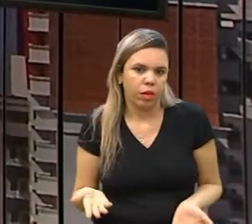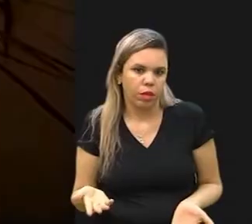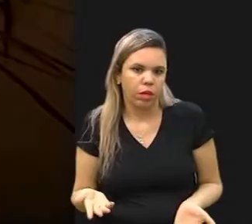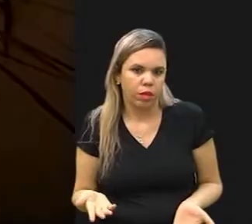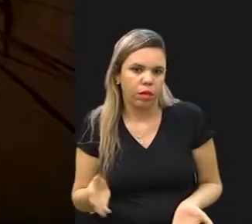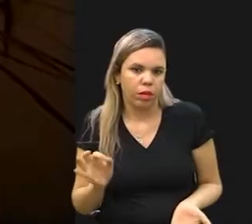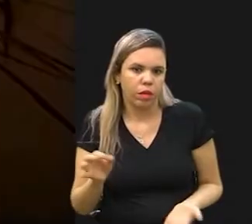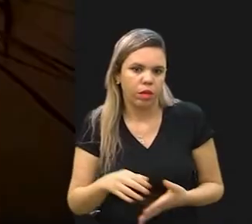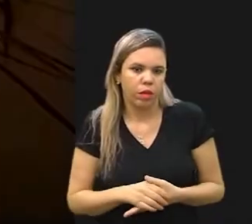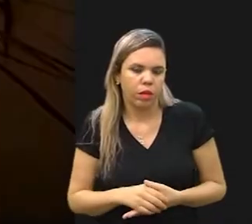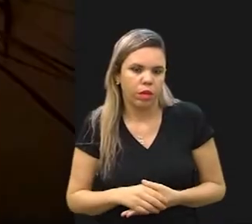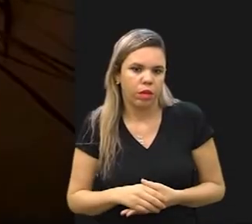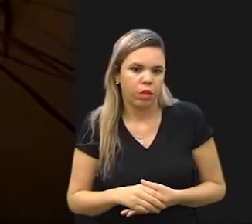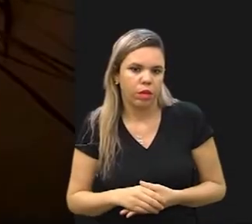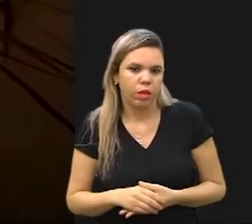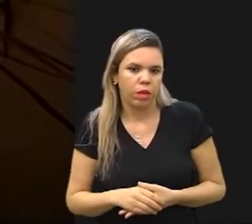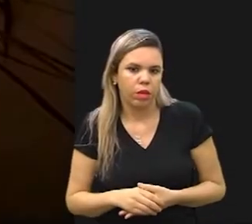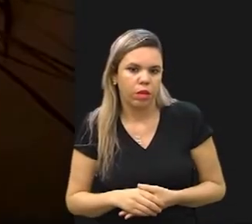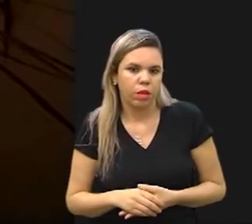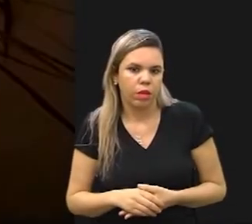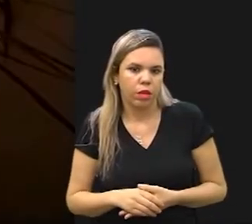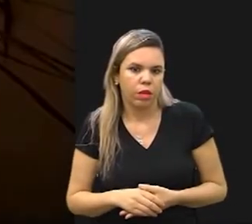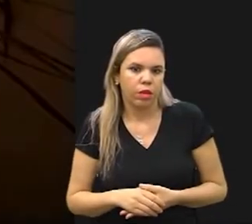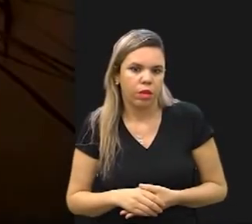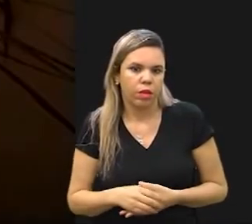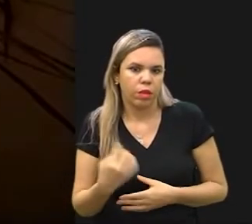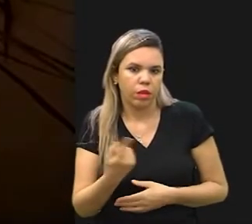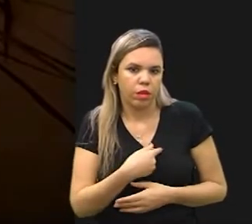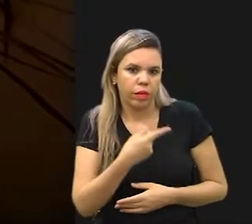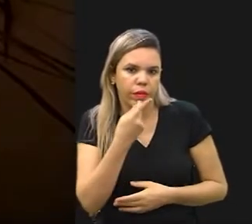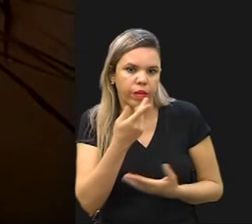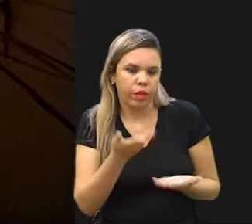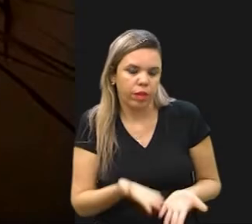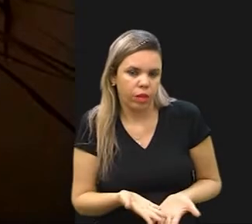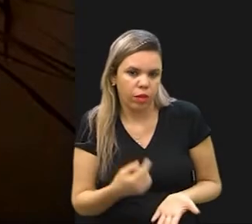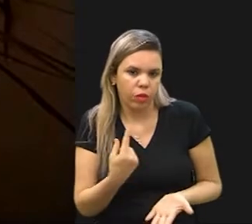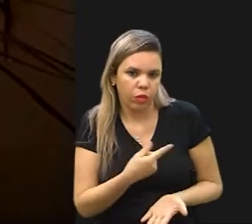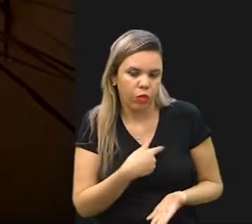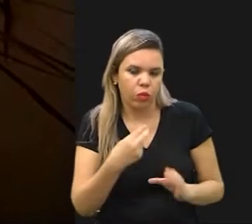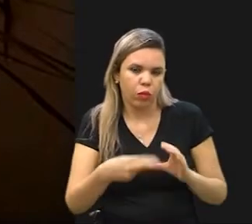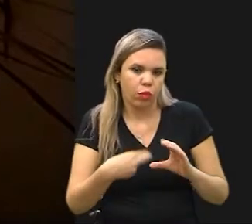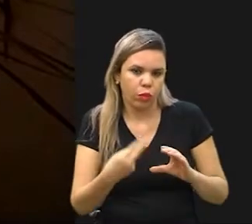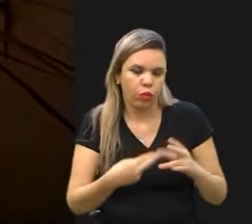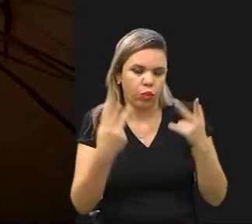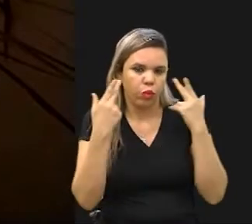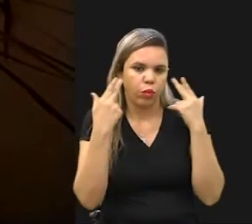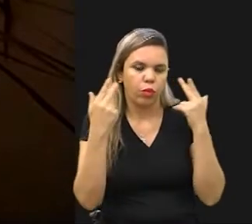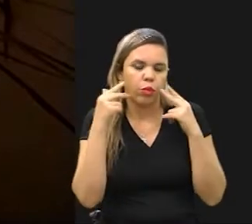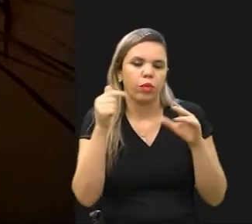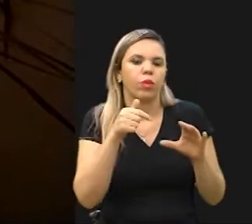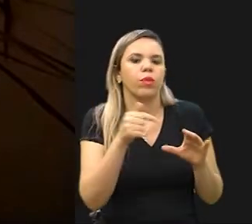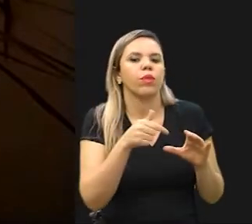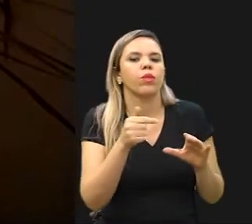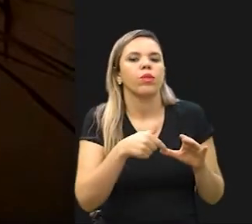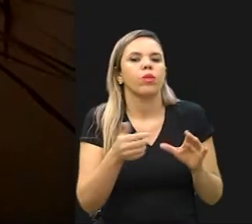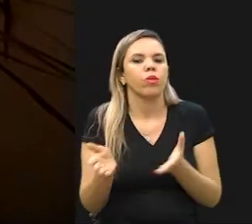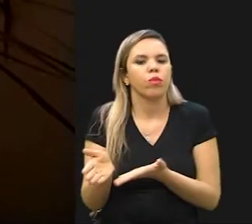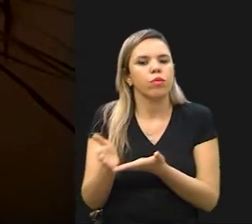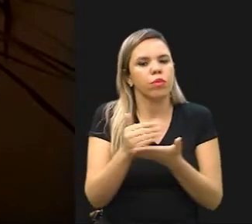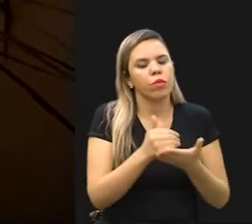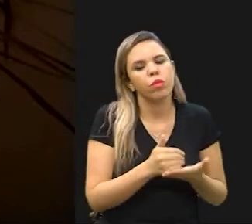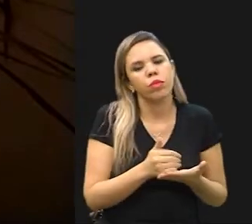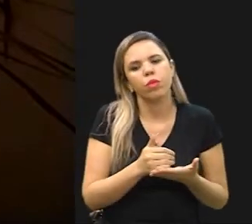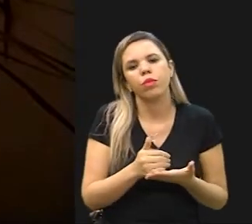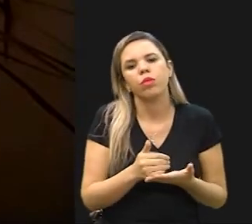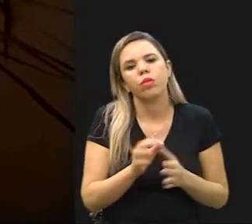Luísa? Exatamente. Então, a questão da gente colocar, né, o nosso resíduo orgânico ali para a coleta